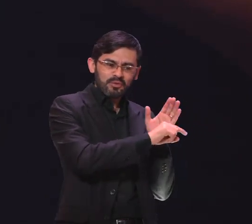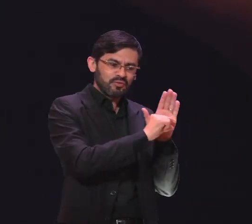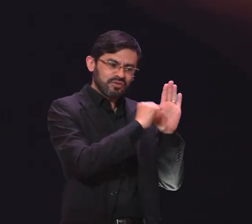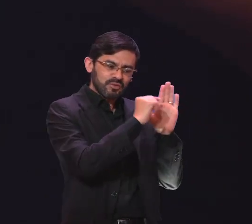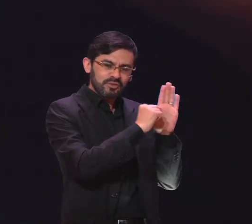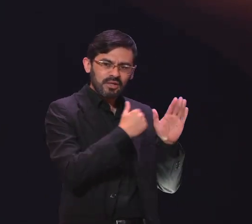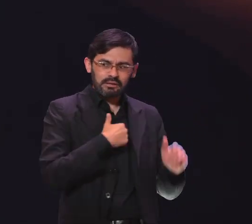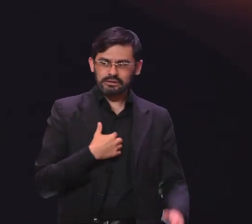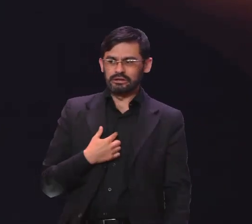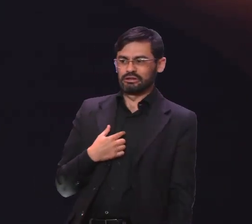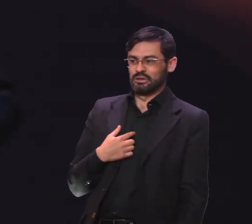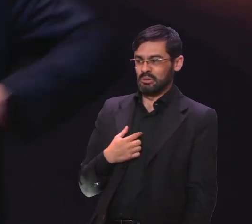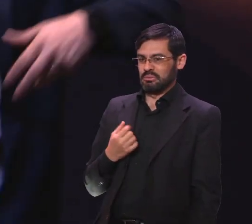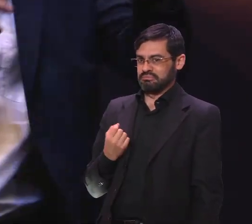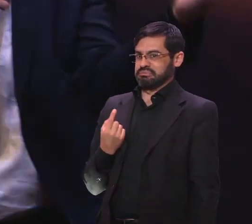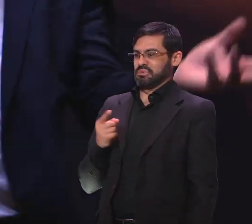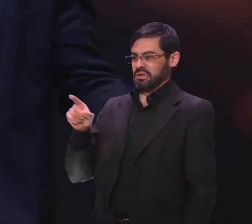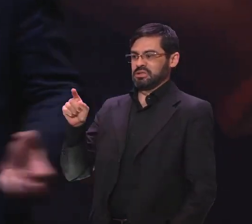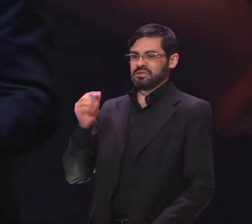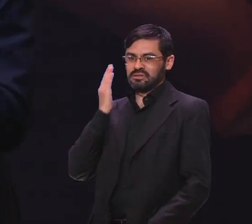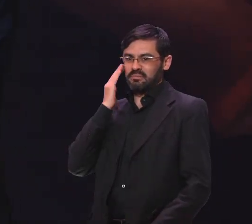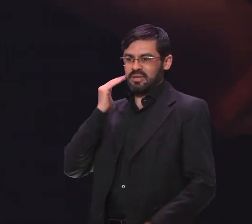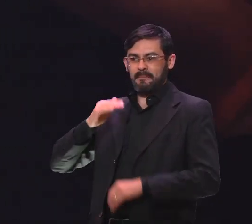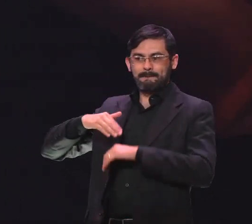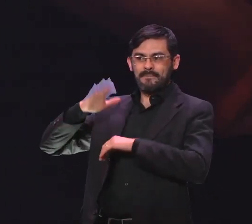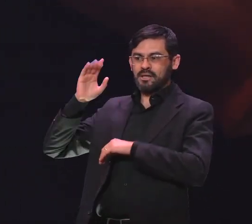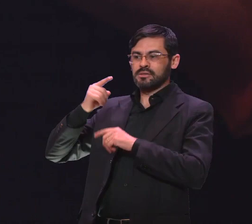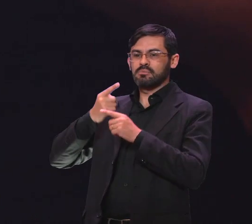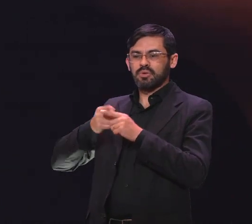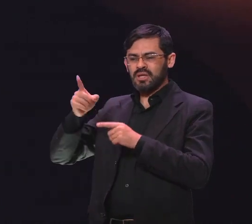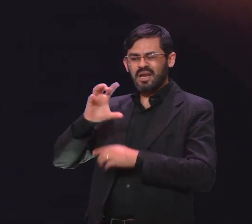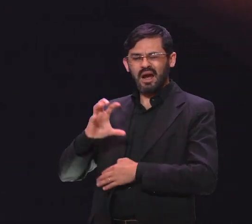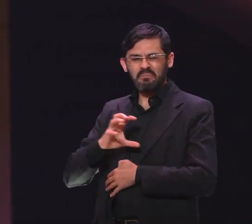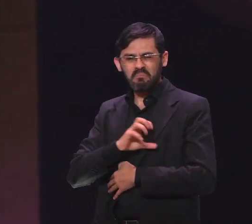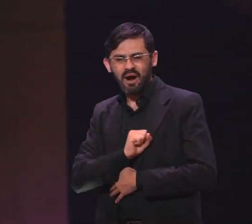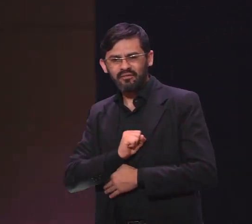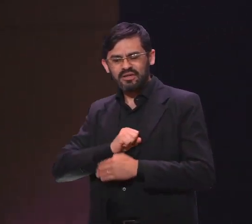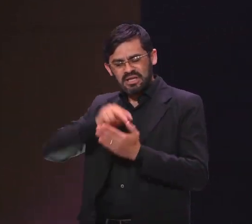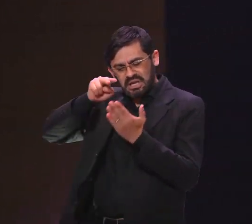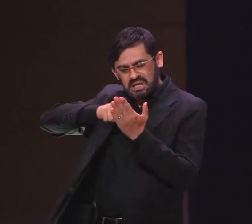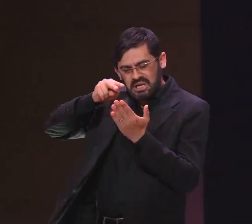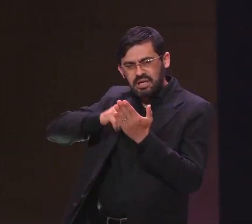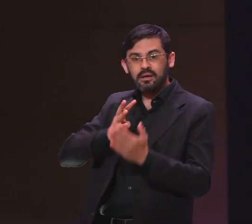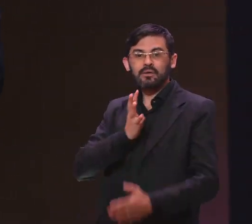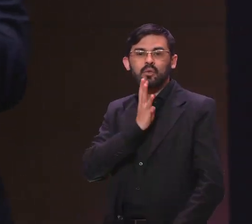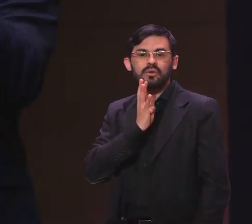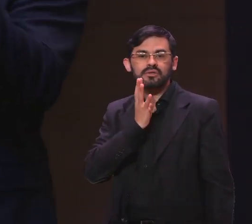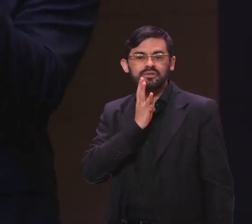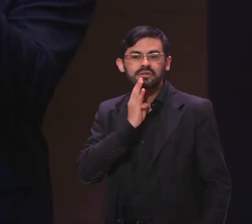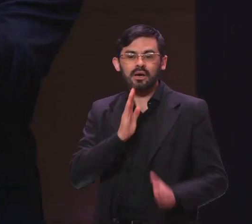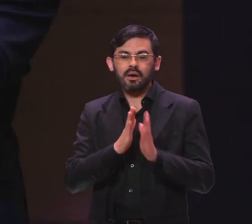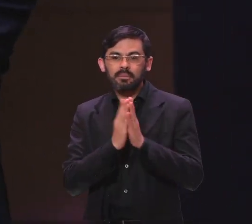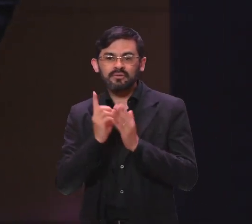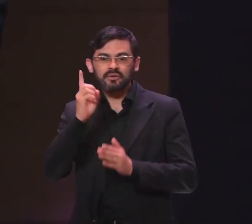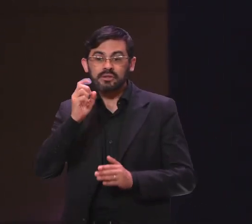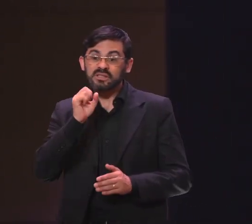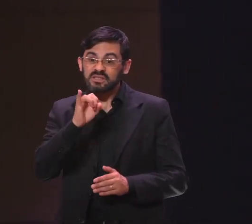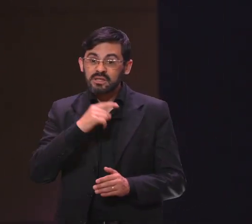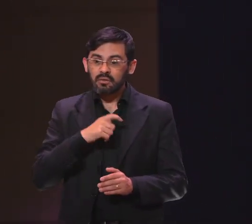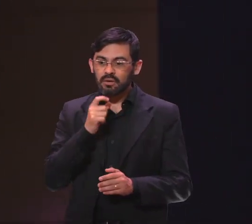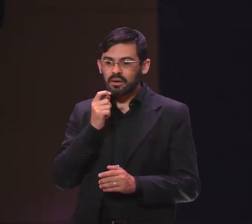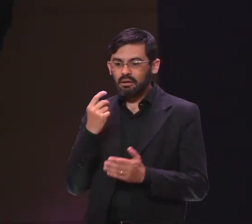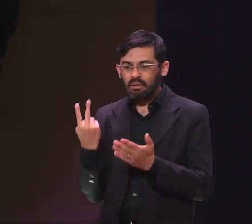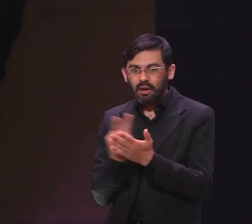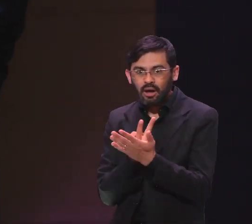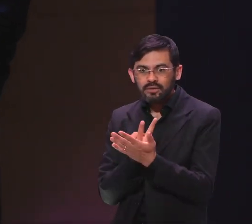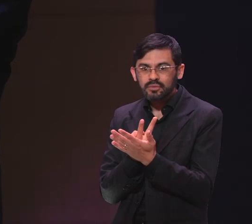eu comecei a ver que aquele homem sabia mais do que eu, que ele lia, ele amava, ele sabia, ele conhecia. E se eu falasse algo errado, apesar